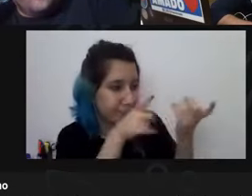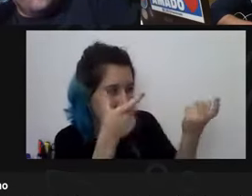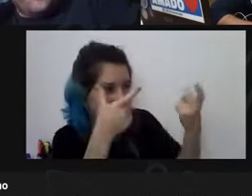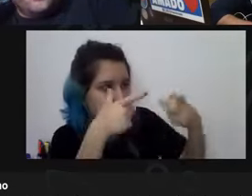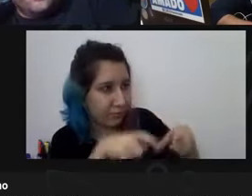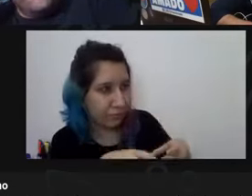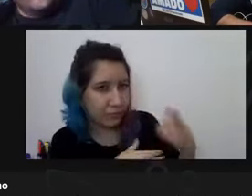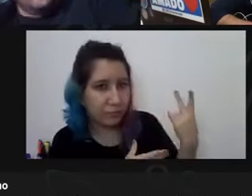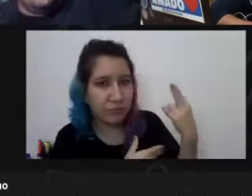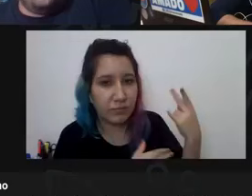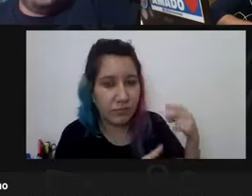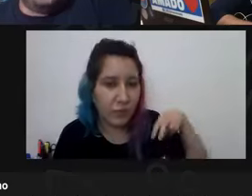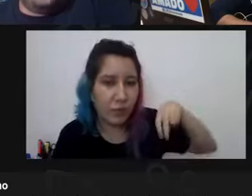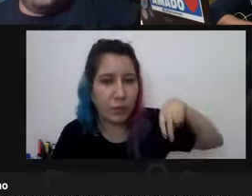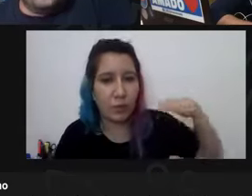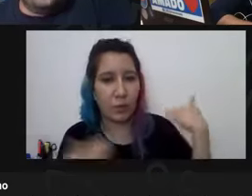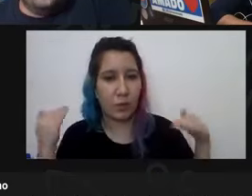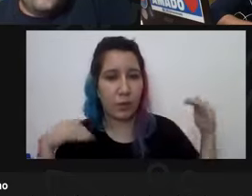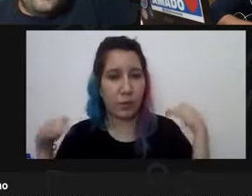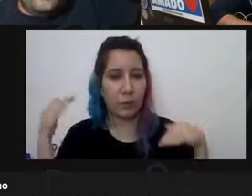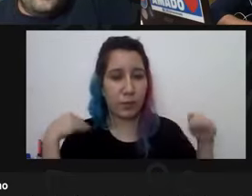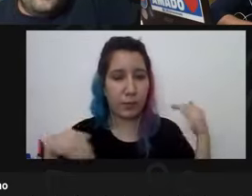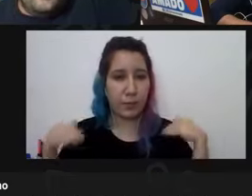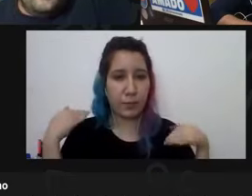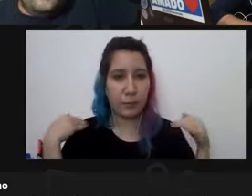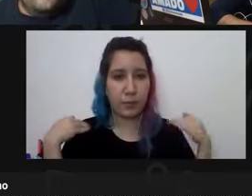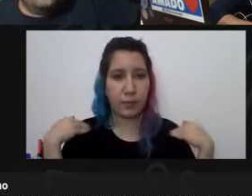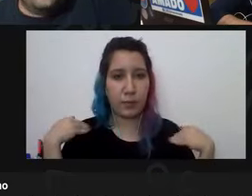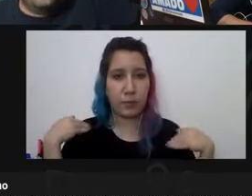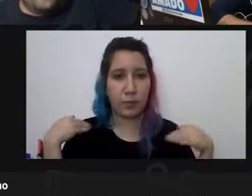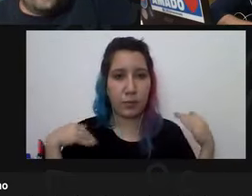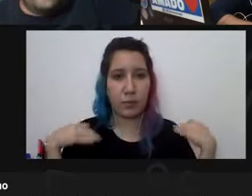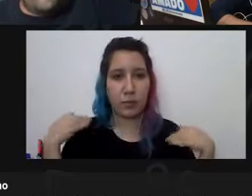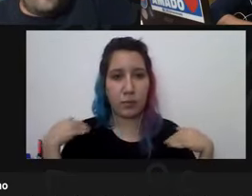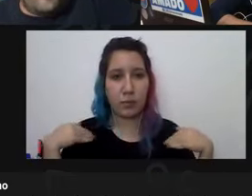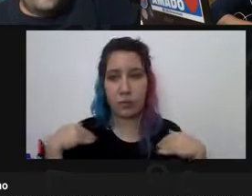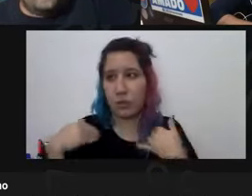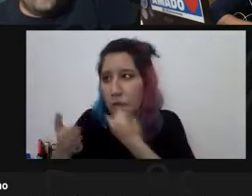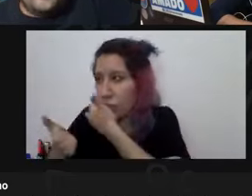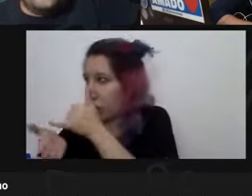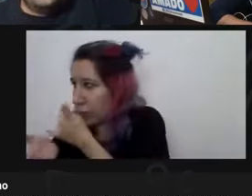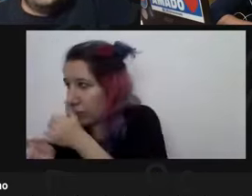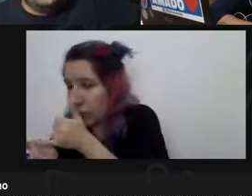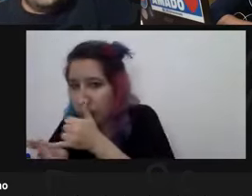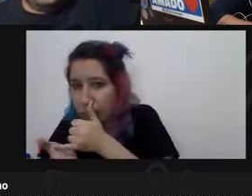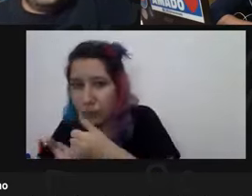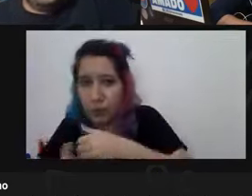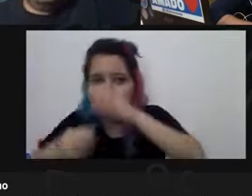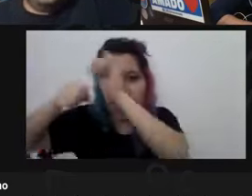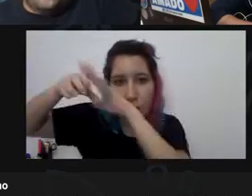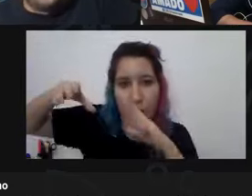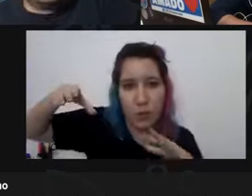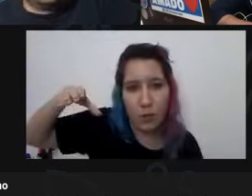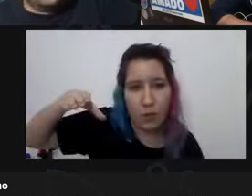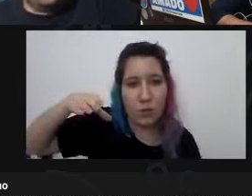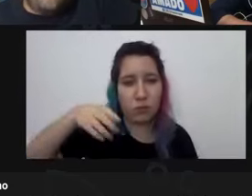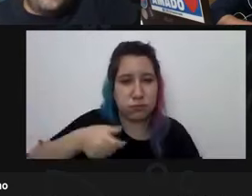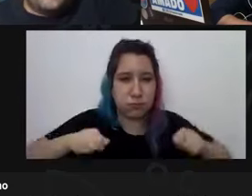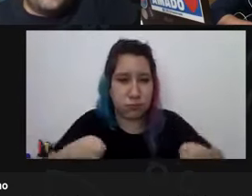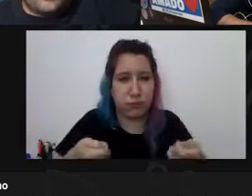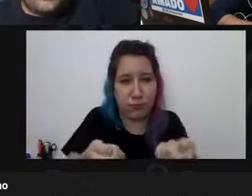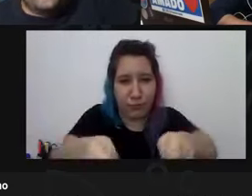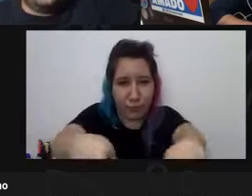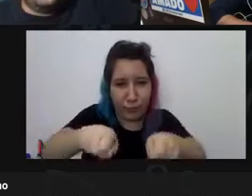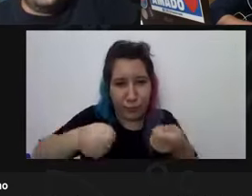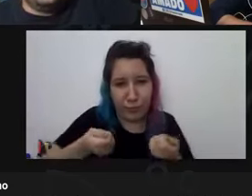mesmo tempo que está passeando com a pessoa, ter uma pessoa fazendo, usando droga na própria cachoeira, está fazendo um churrasco nas